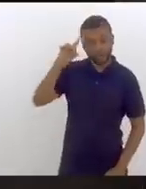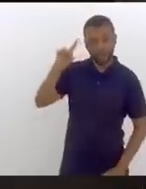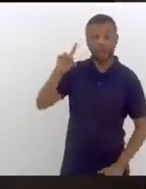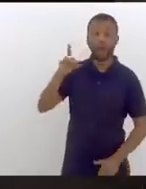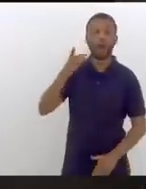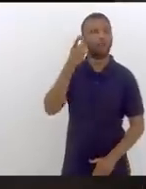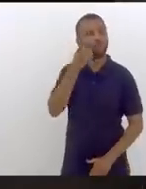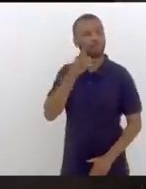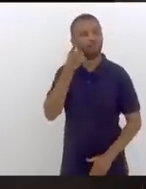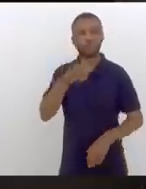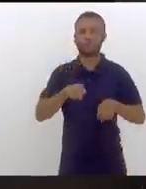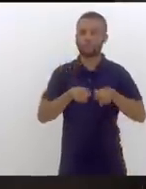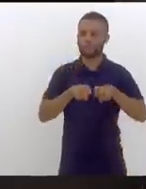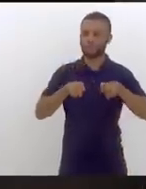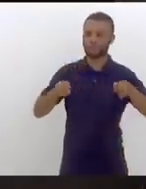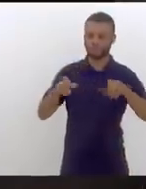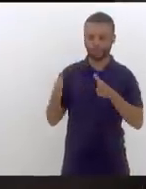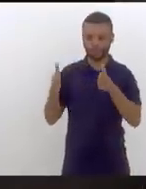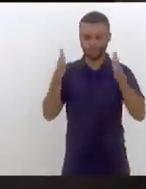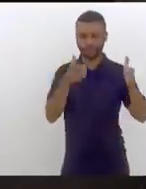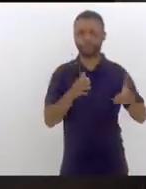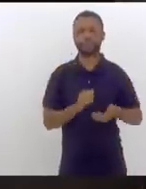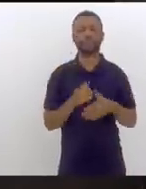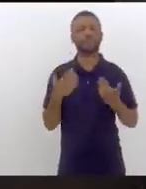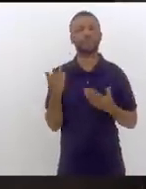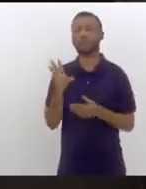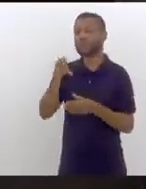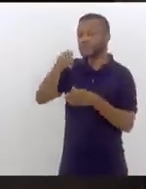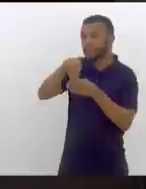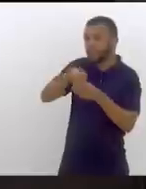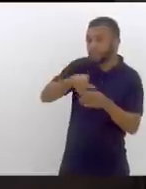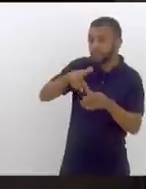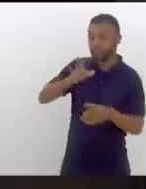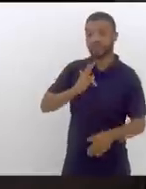mesa dentro da Corporação existem